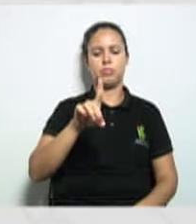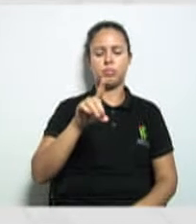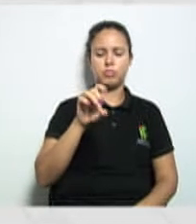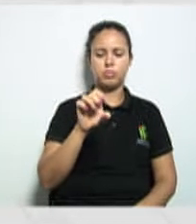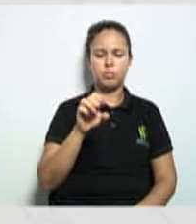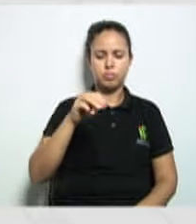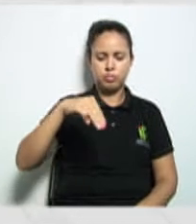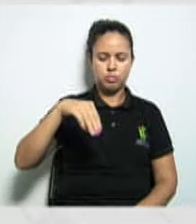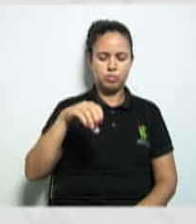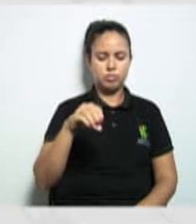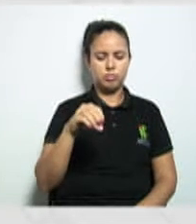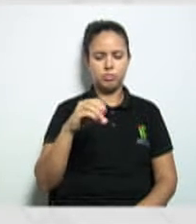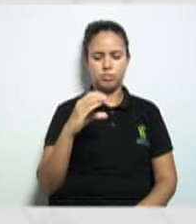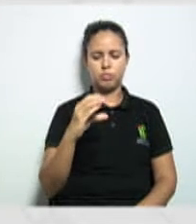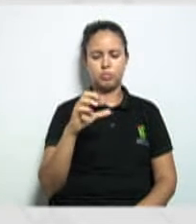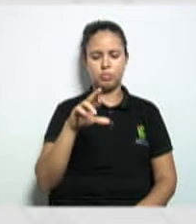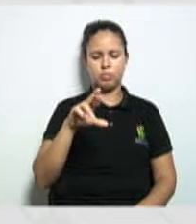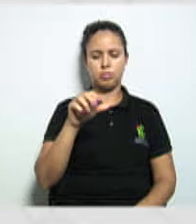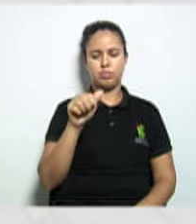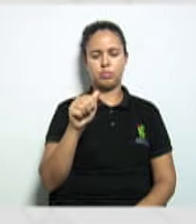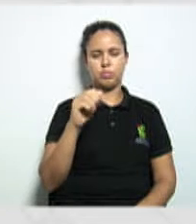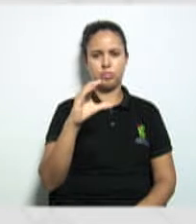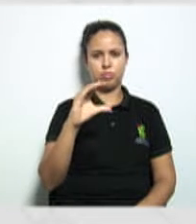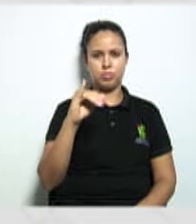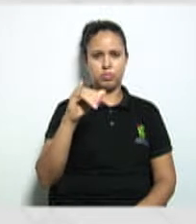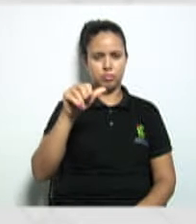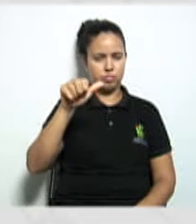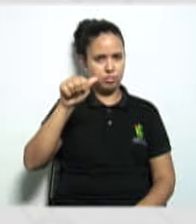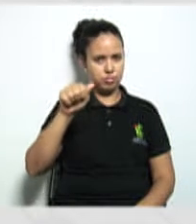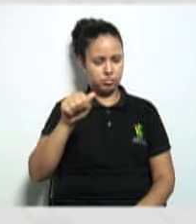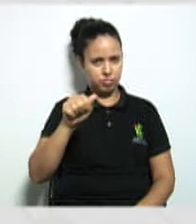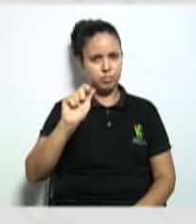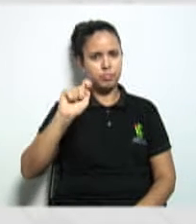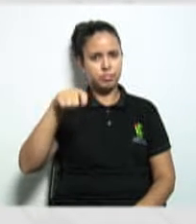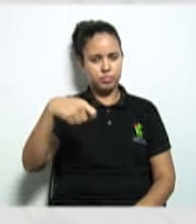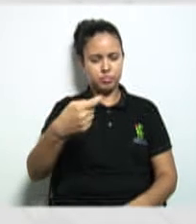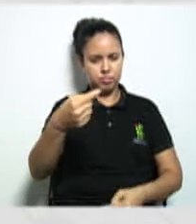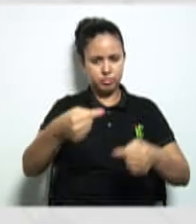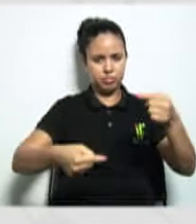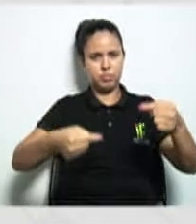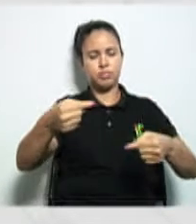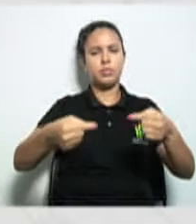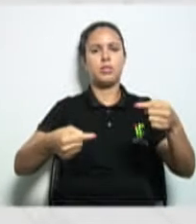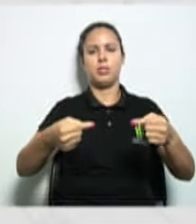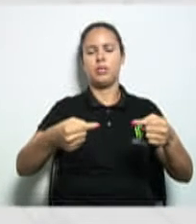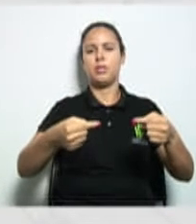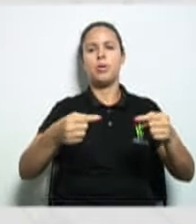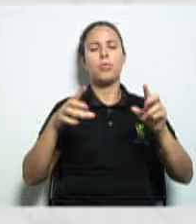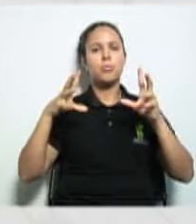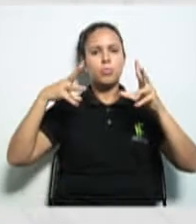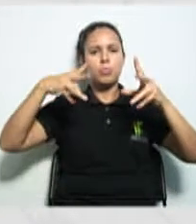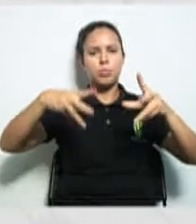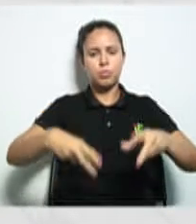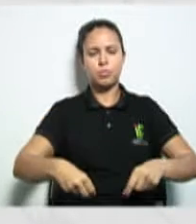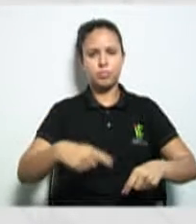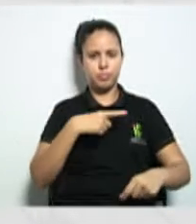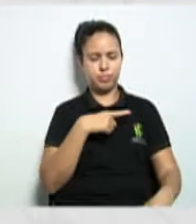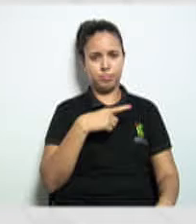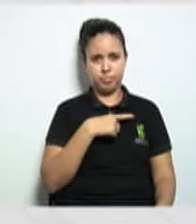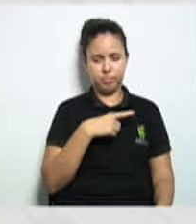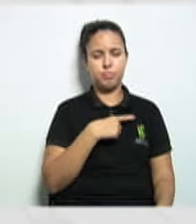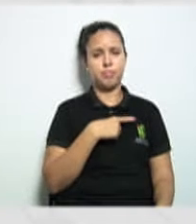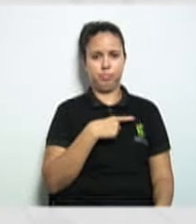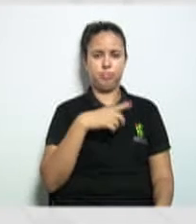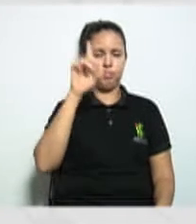Todos têm os mesmos direitos, não é isso? Ou seja, com relação às decisões